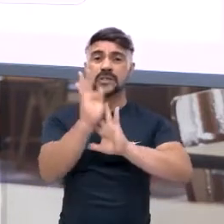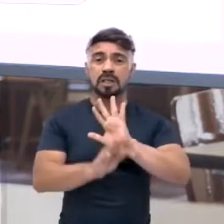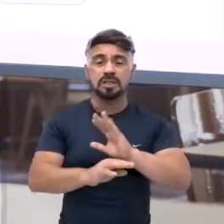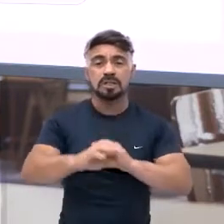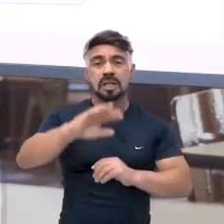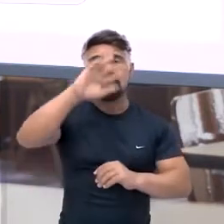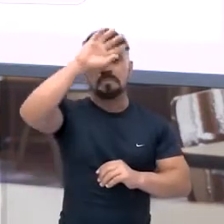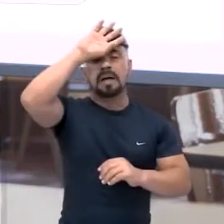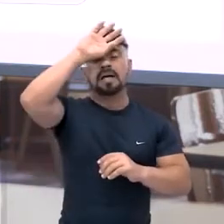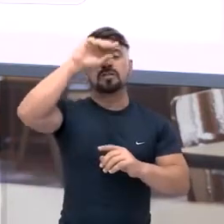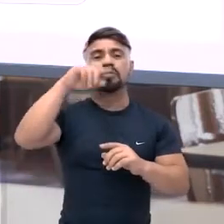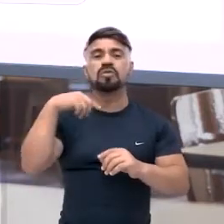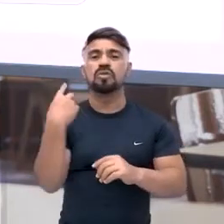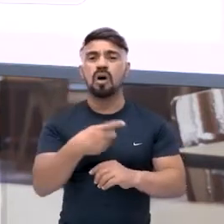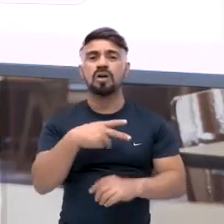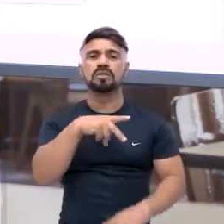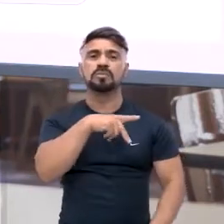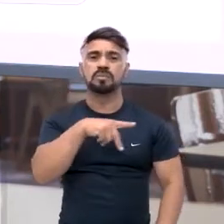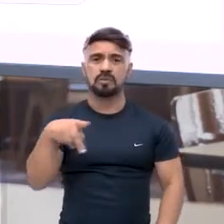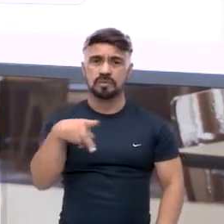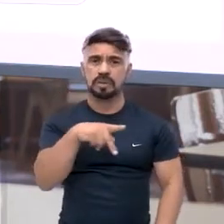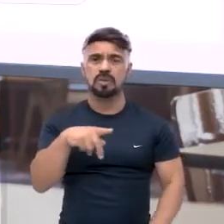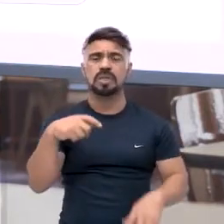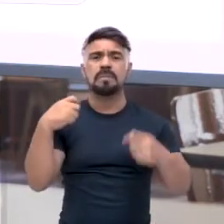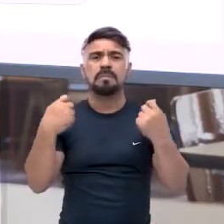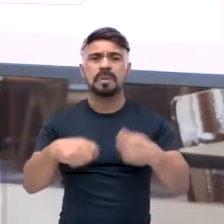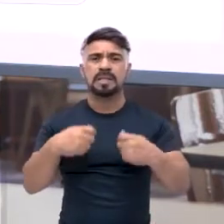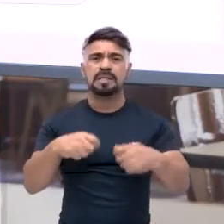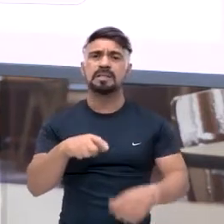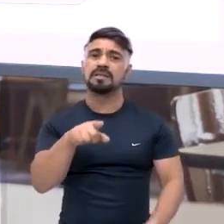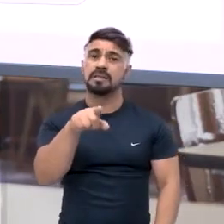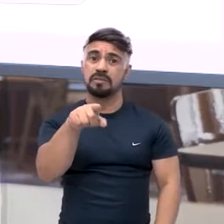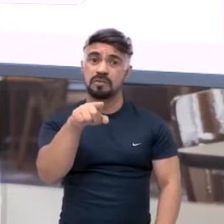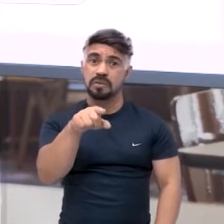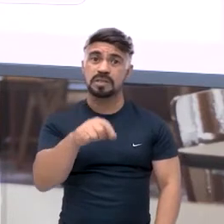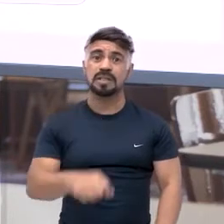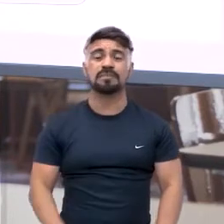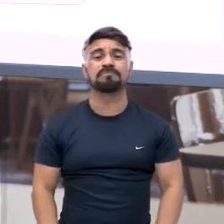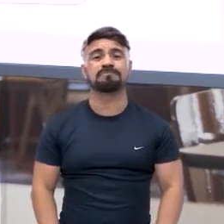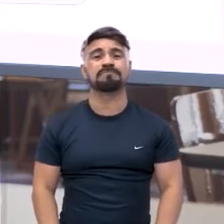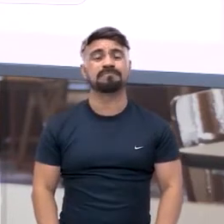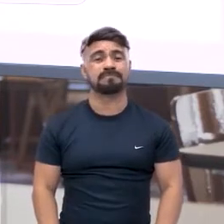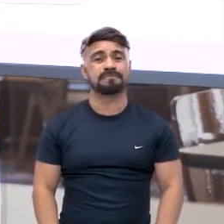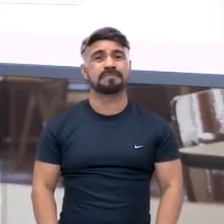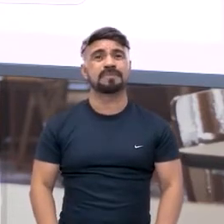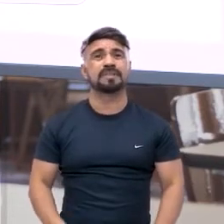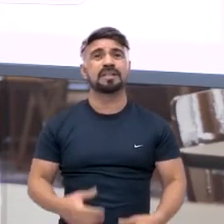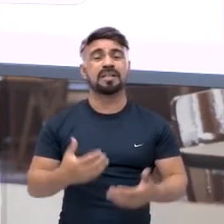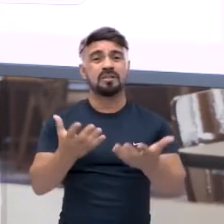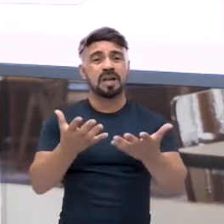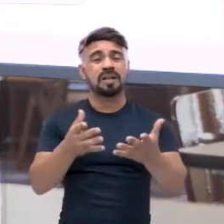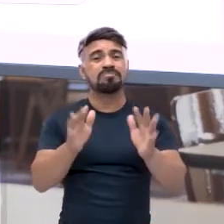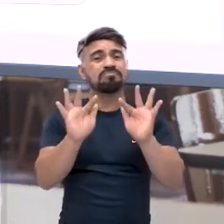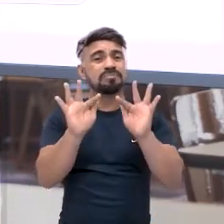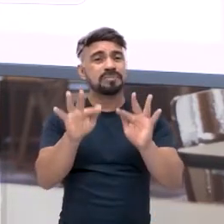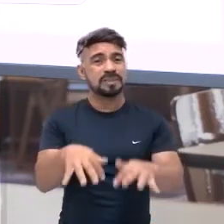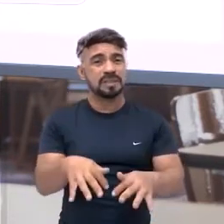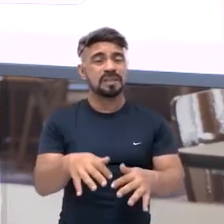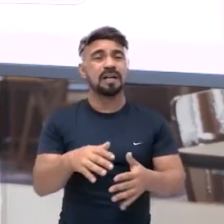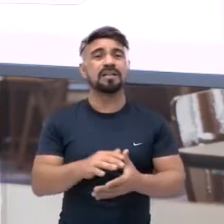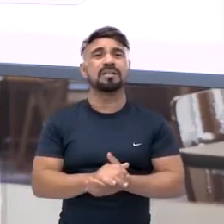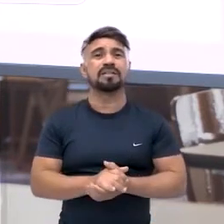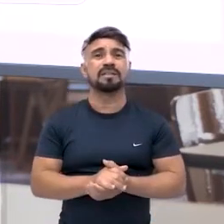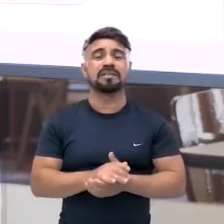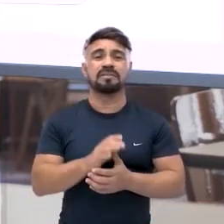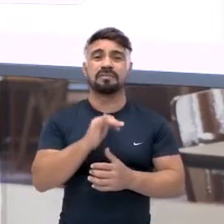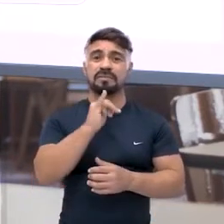do texto dramático, nós, professores, precisamos de você. E é com essa fala que eu vou terminar a